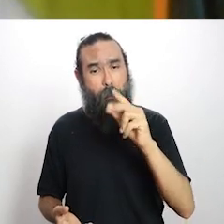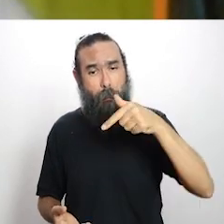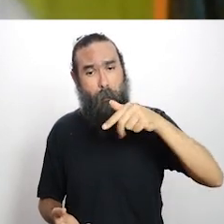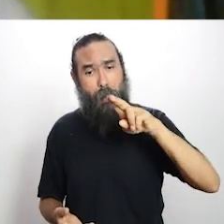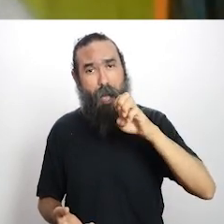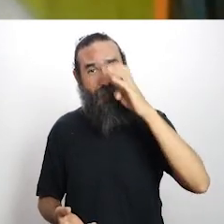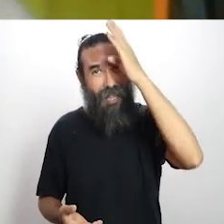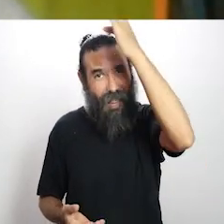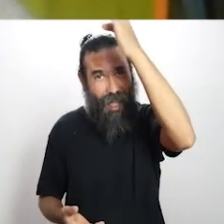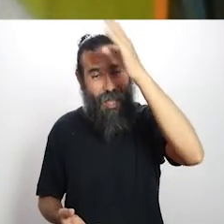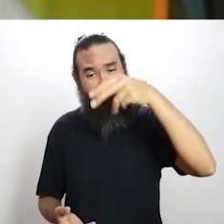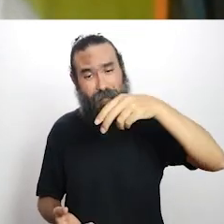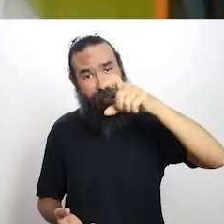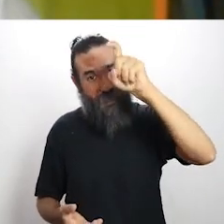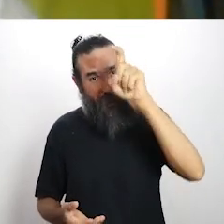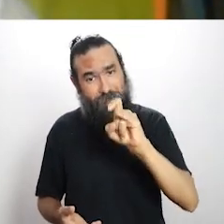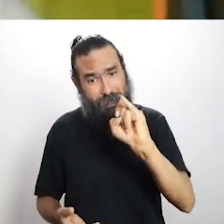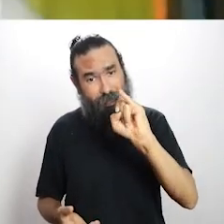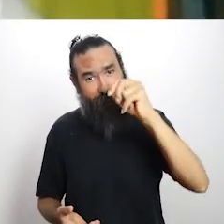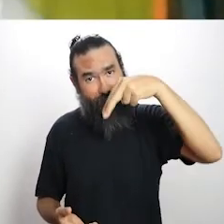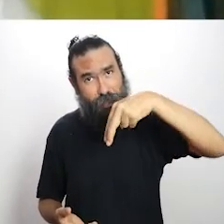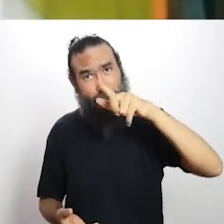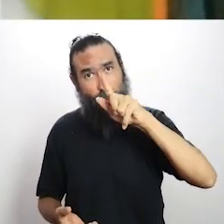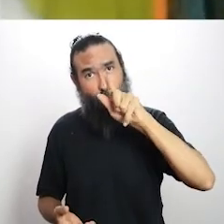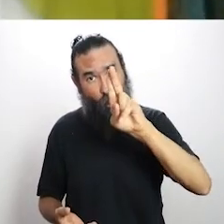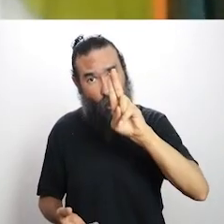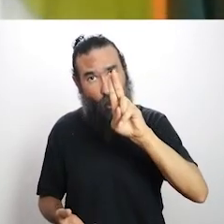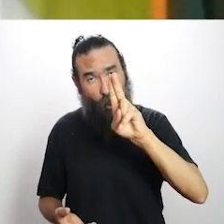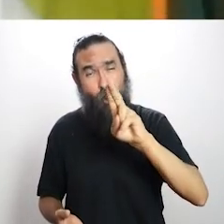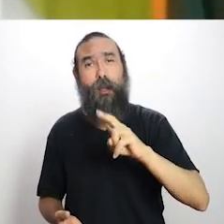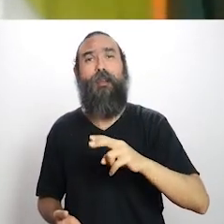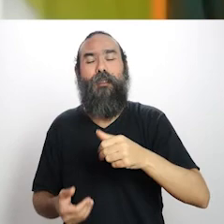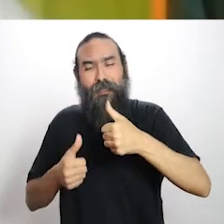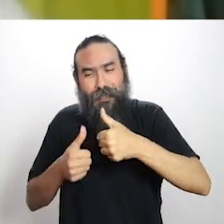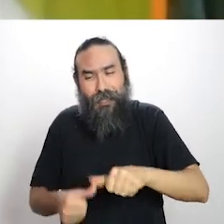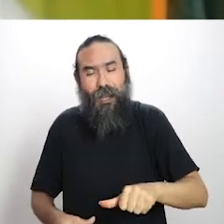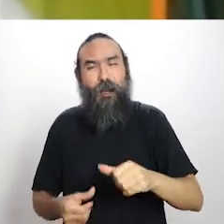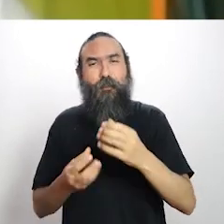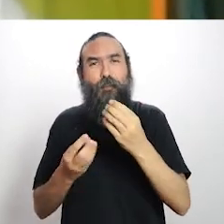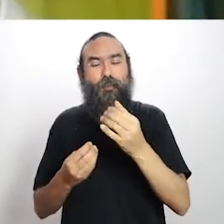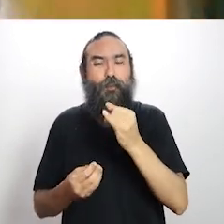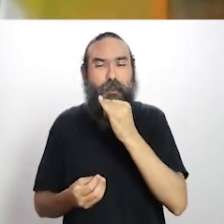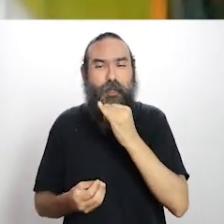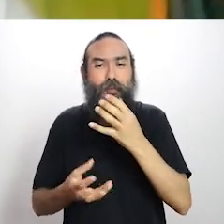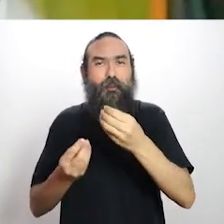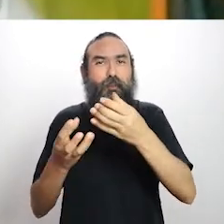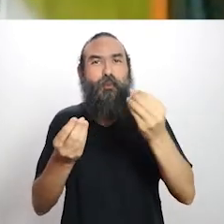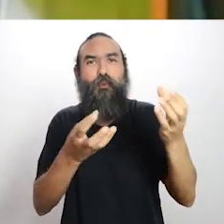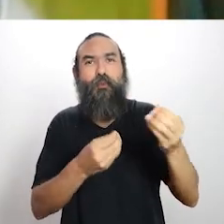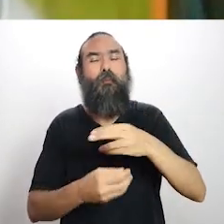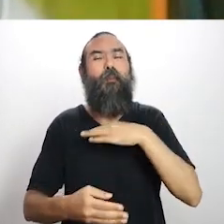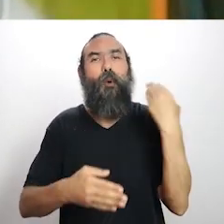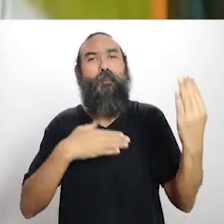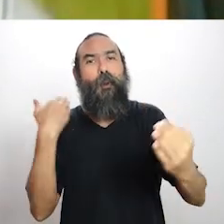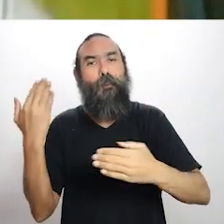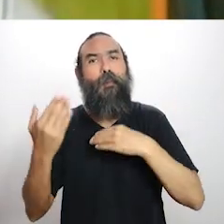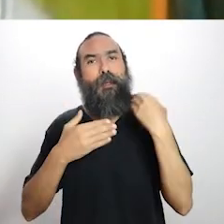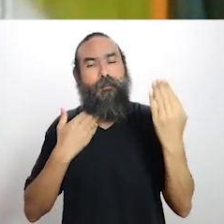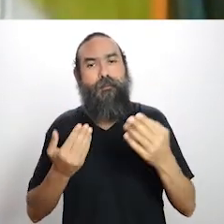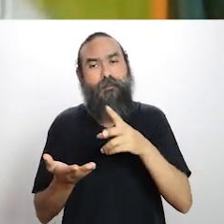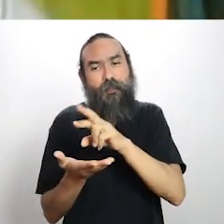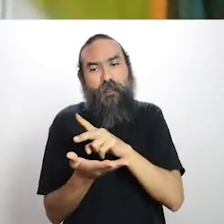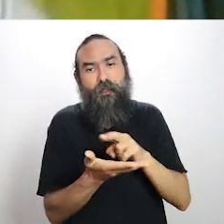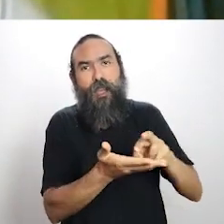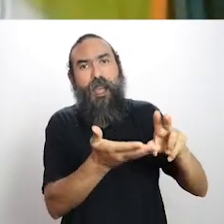forma muito triste. Os puniô já foram, os carajatão, os carapó. Bom, enfim, a situação... E é uma